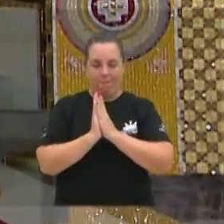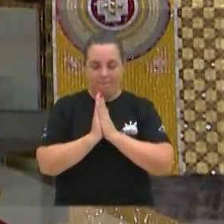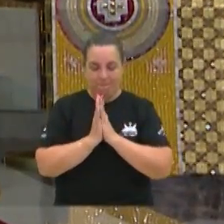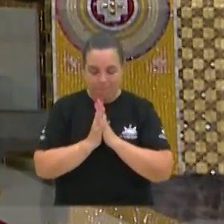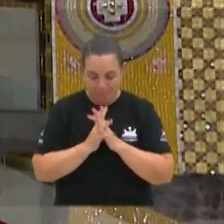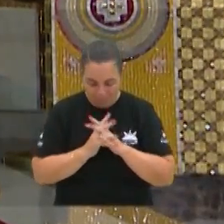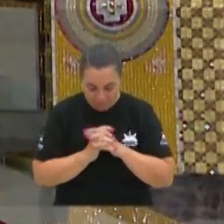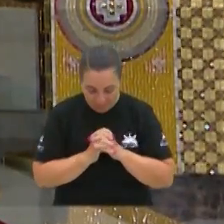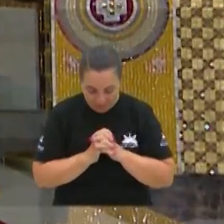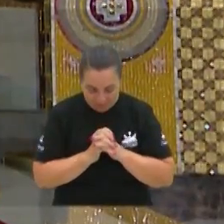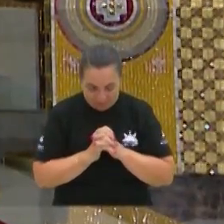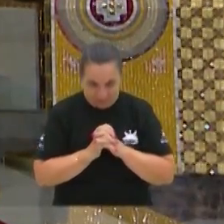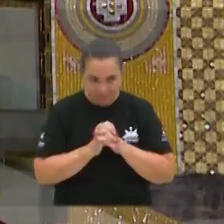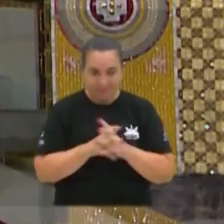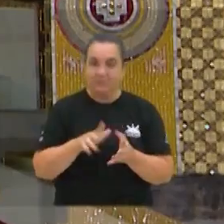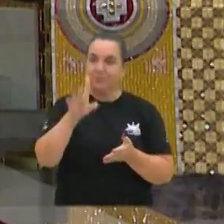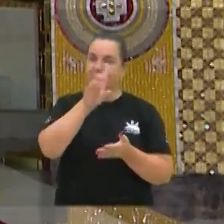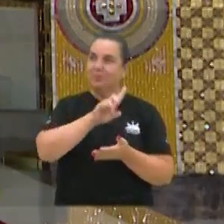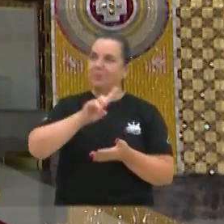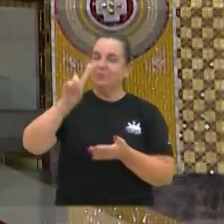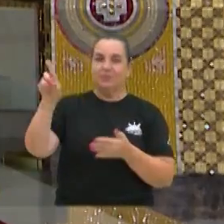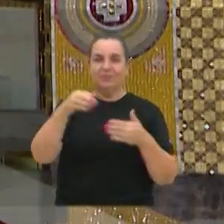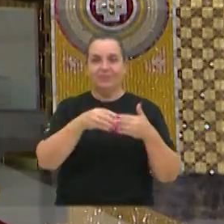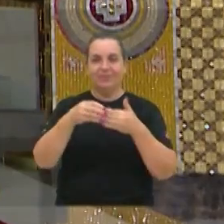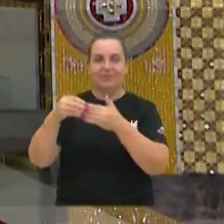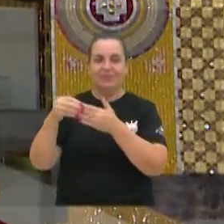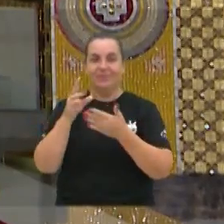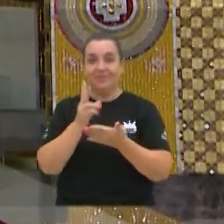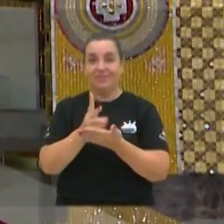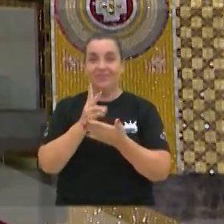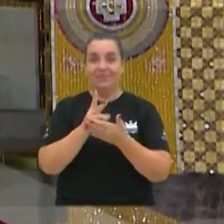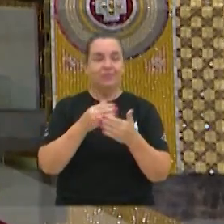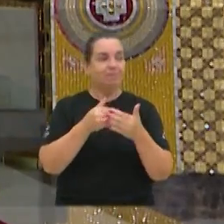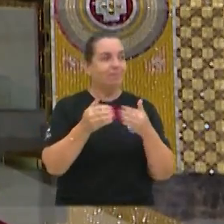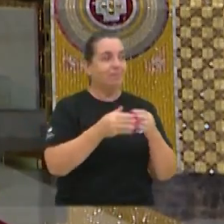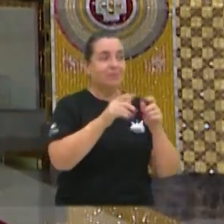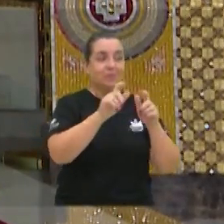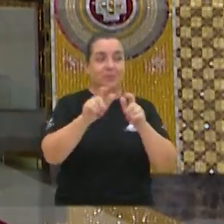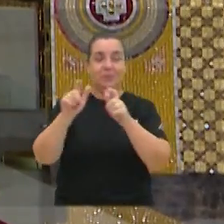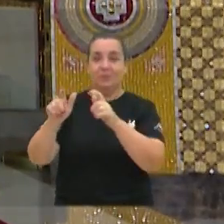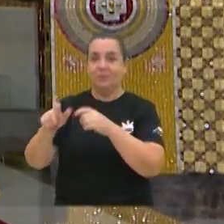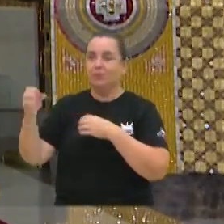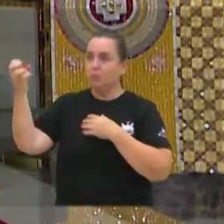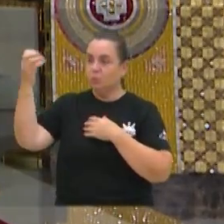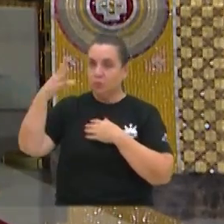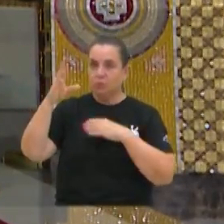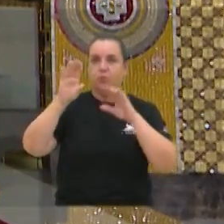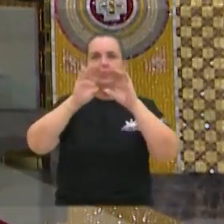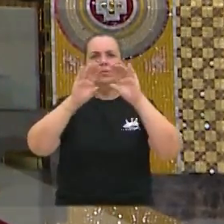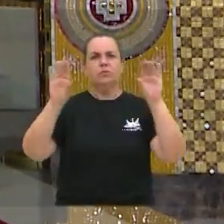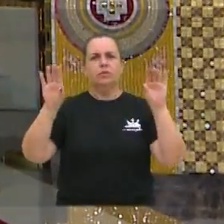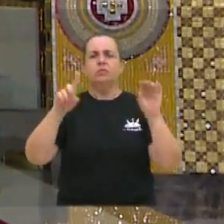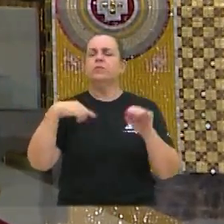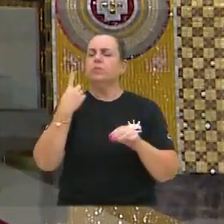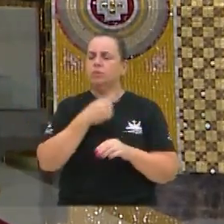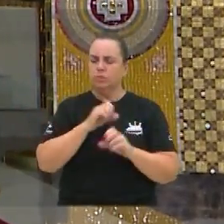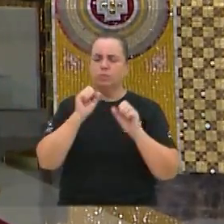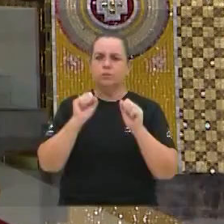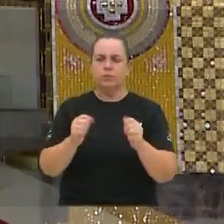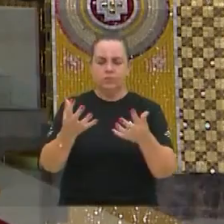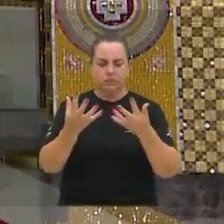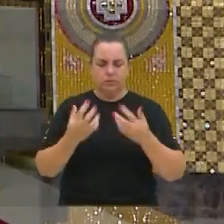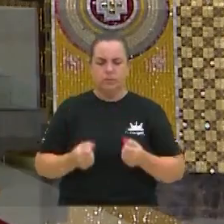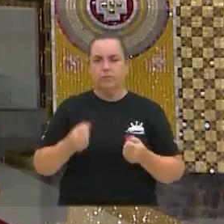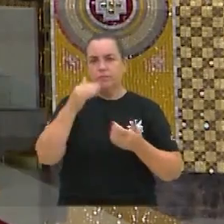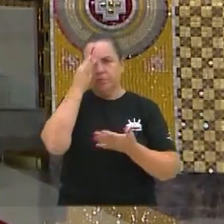Oremos. Ó Deus, guiai-nos sempre por toda parte com a luz de Cristo celeste, para que possamos acolher com